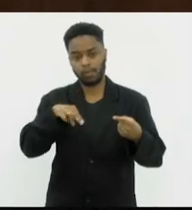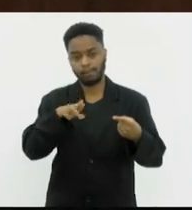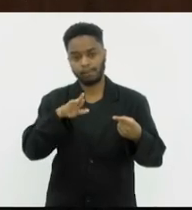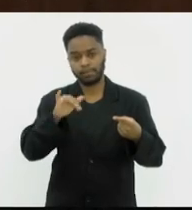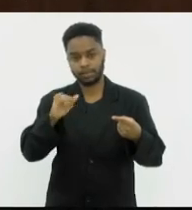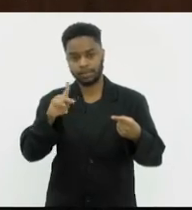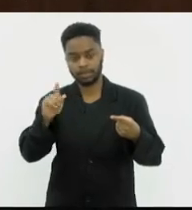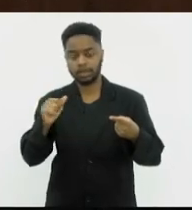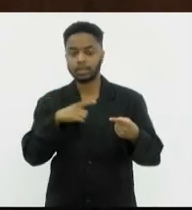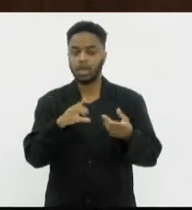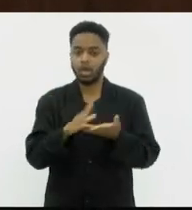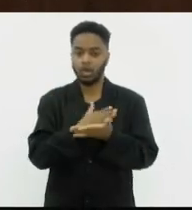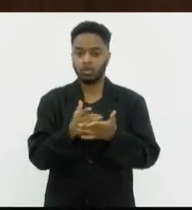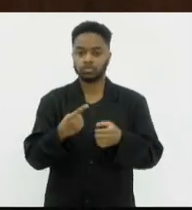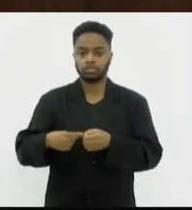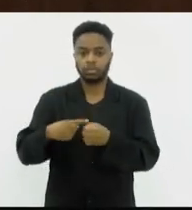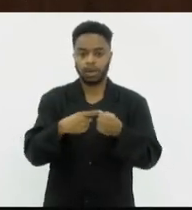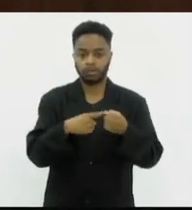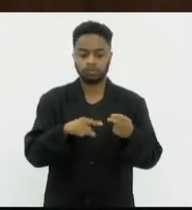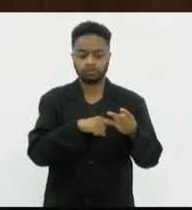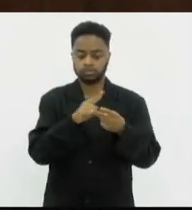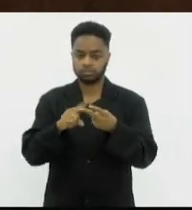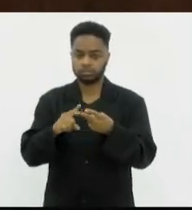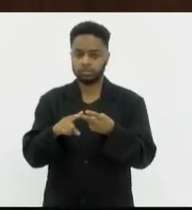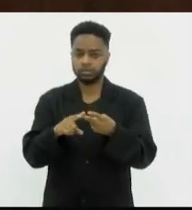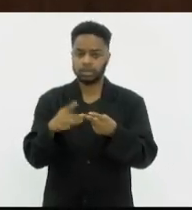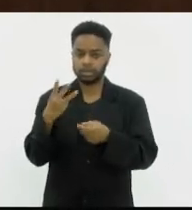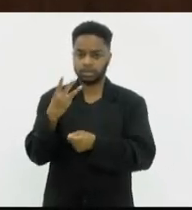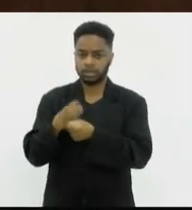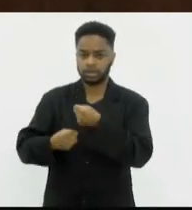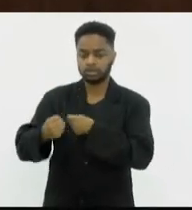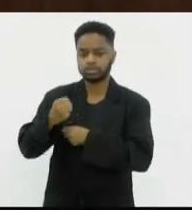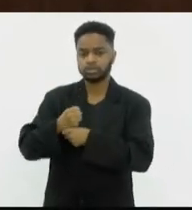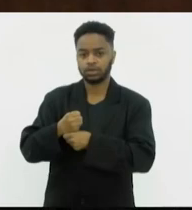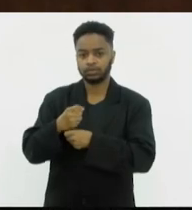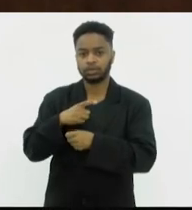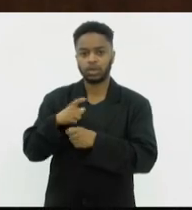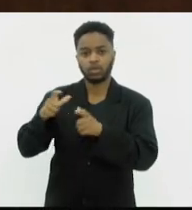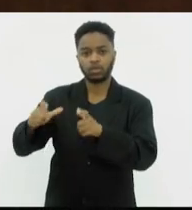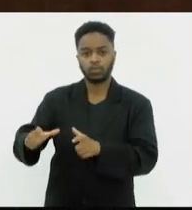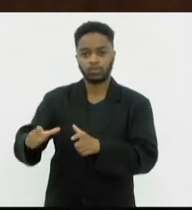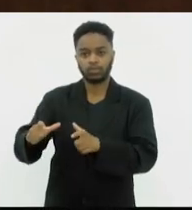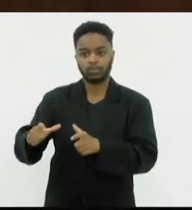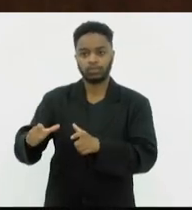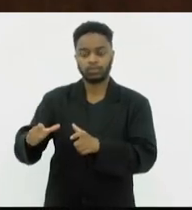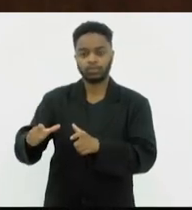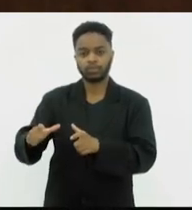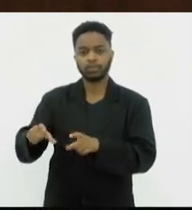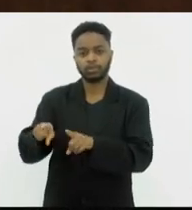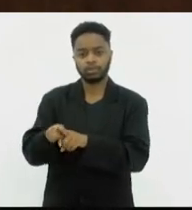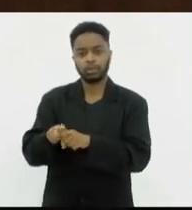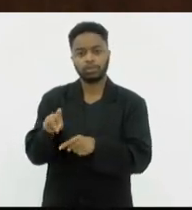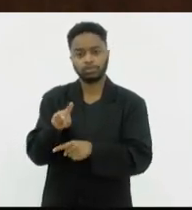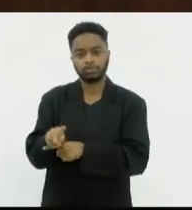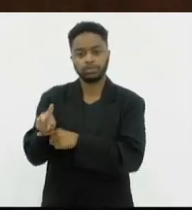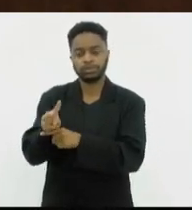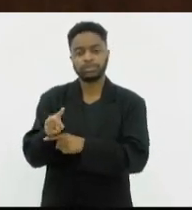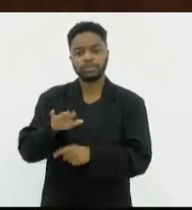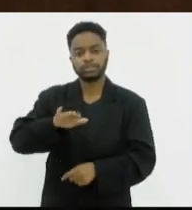distritos, e, há 3 anos atrás, o Refúgio de Vila Silvestre da Serra da